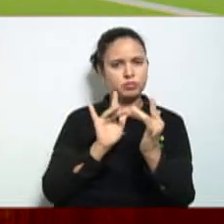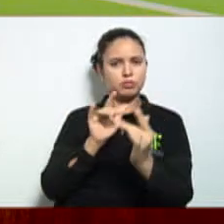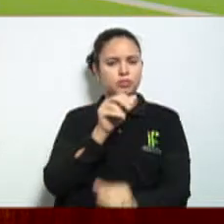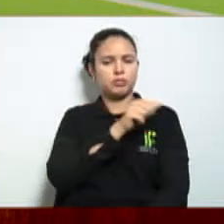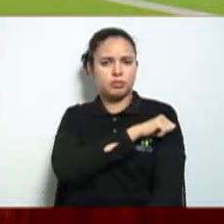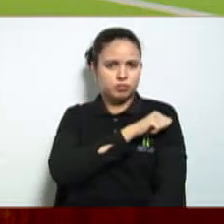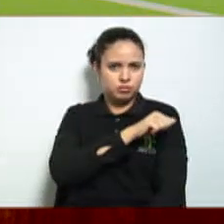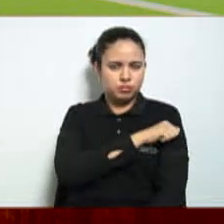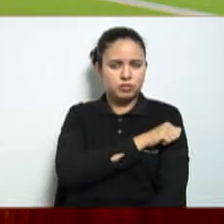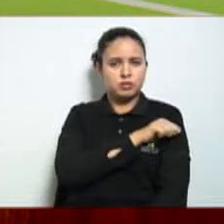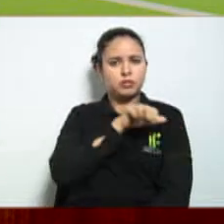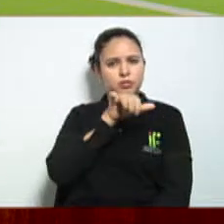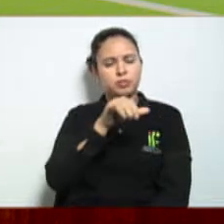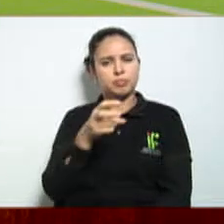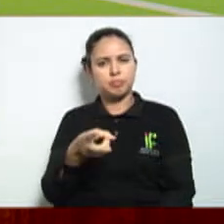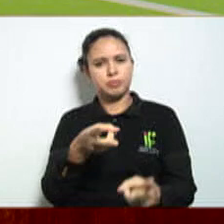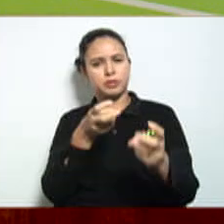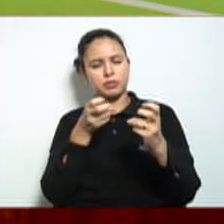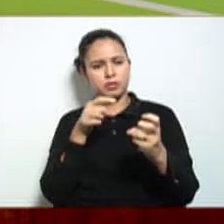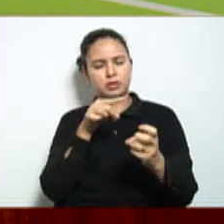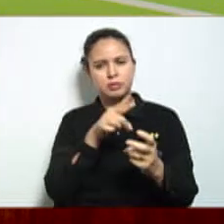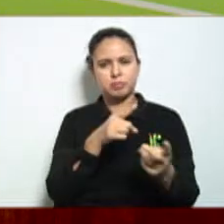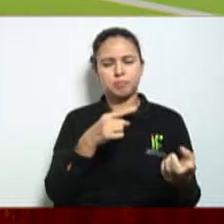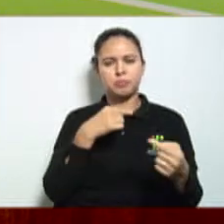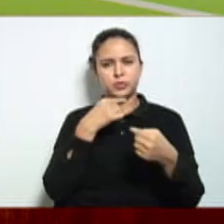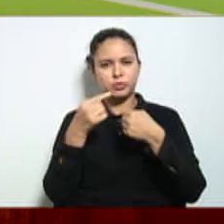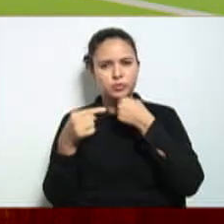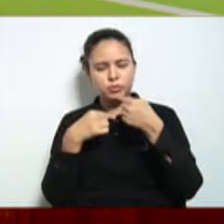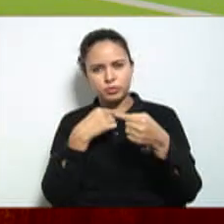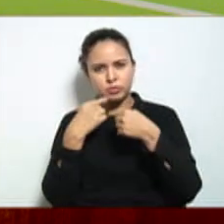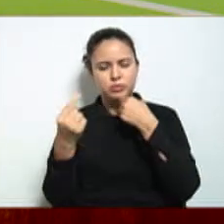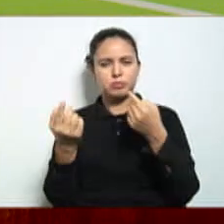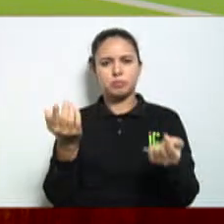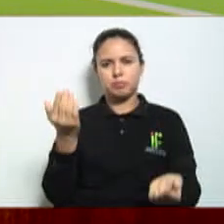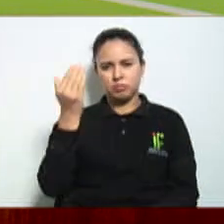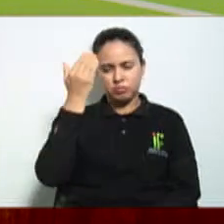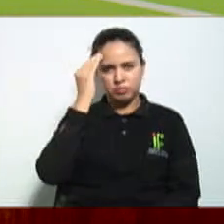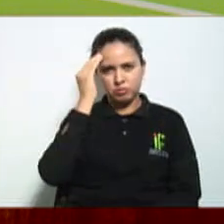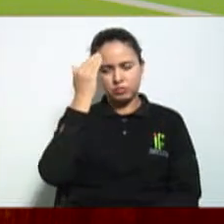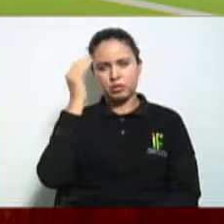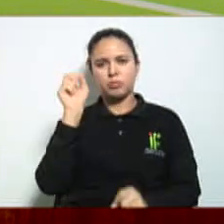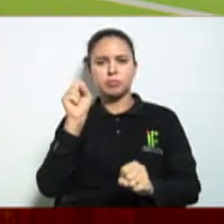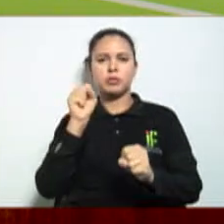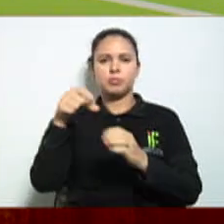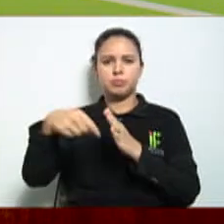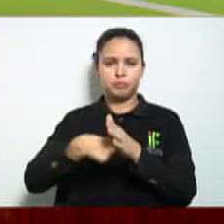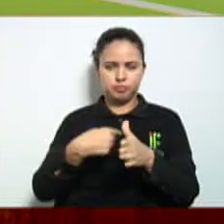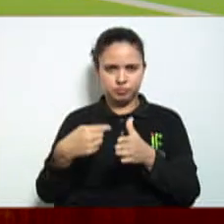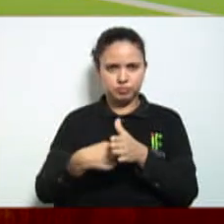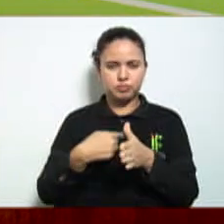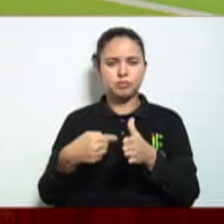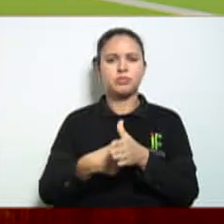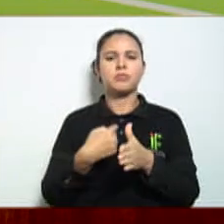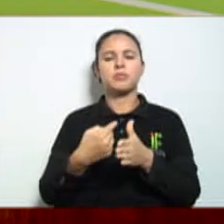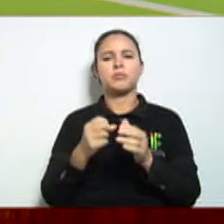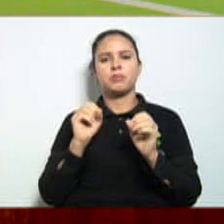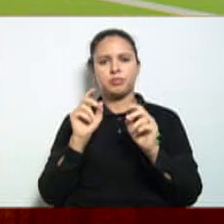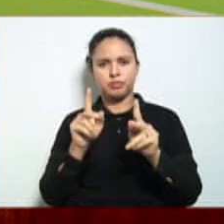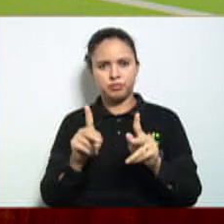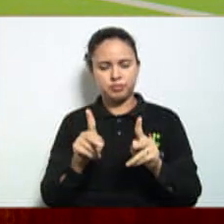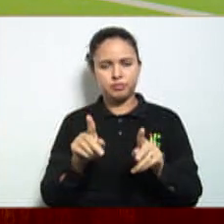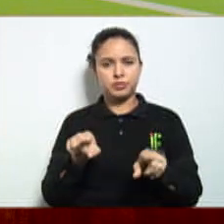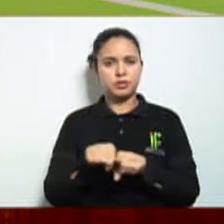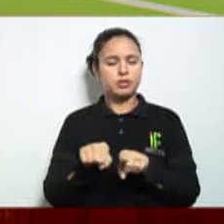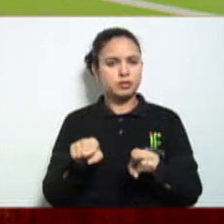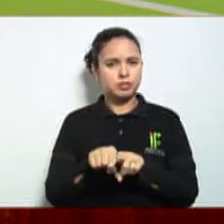certo? Então, se você vê que eles estão assim franzindo a testa, como se não estivesse entendendo nada, você pode mandar aí a sua pergunta, tá? Contanto que